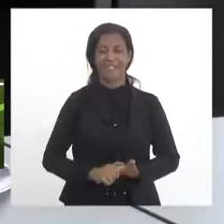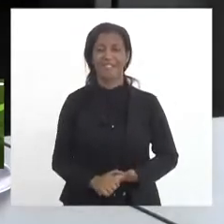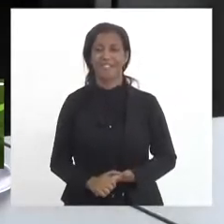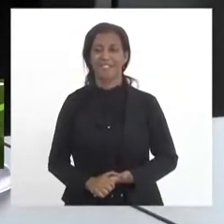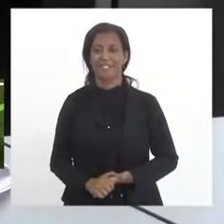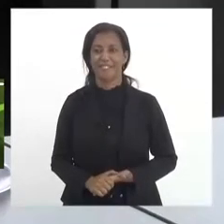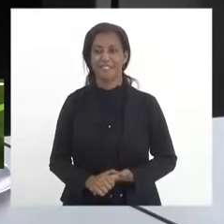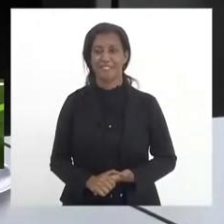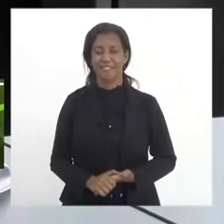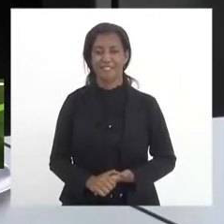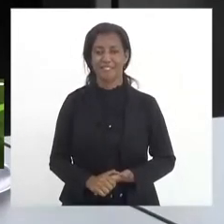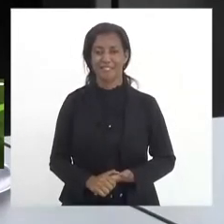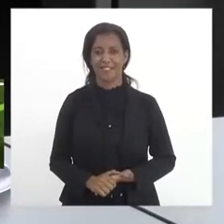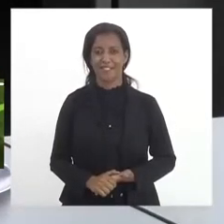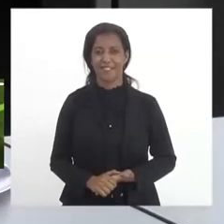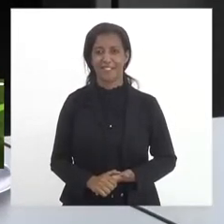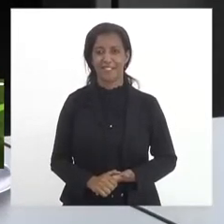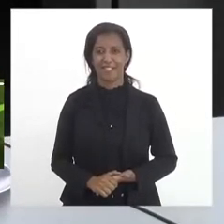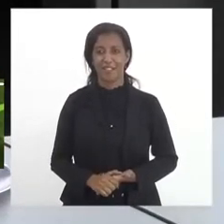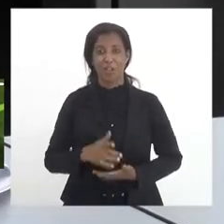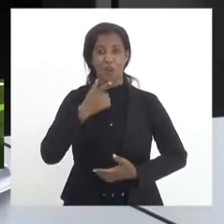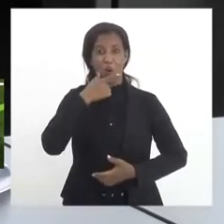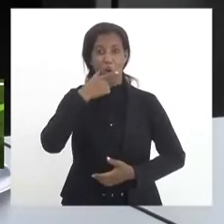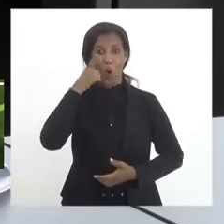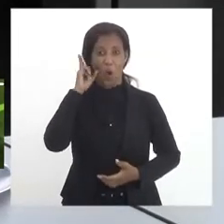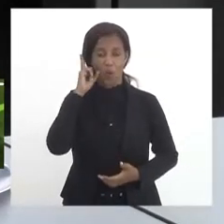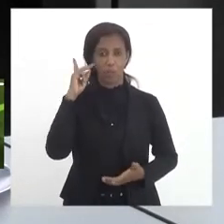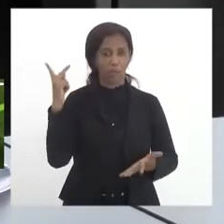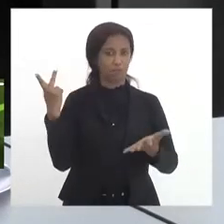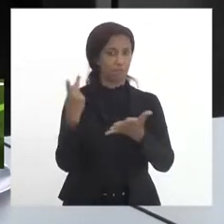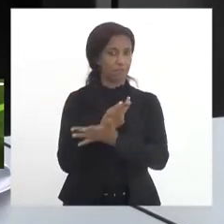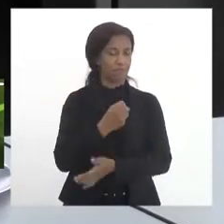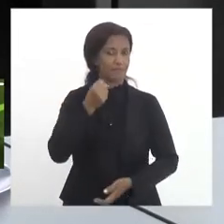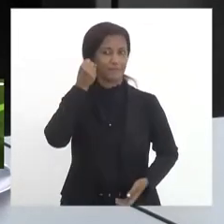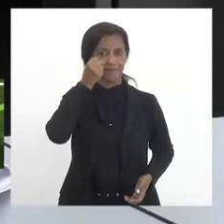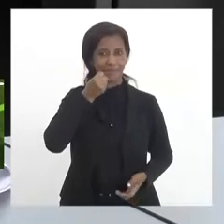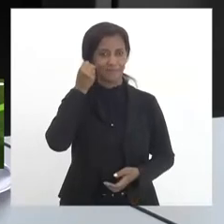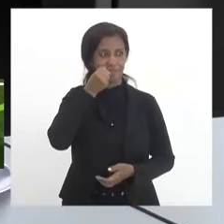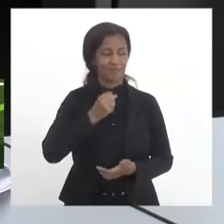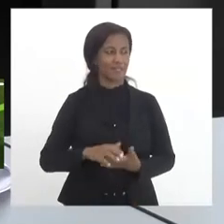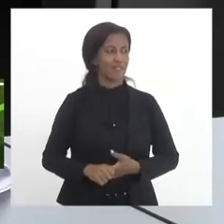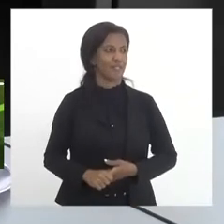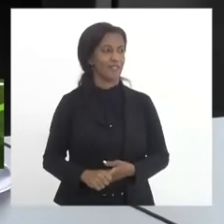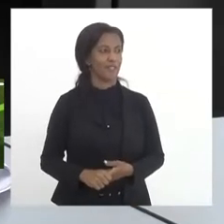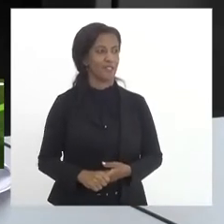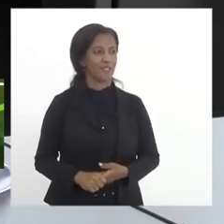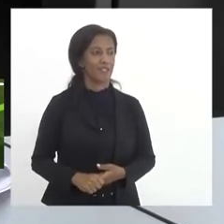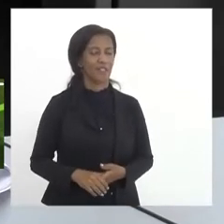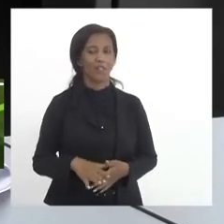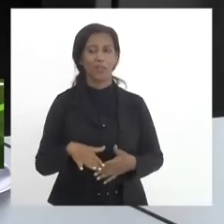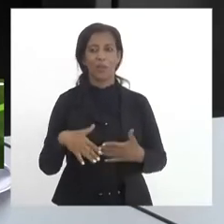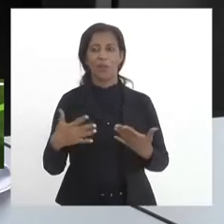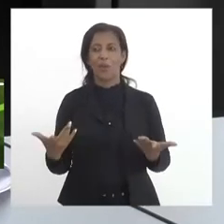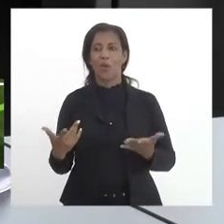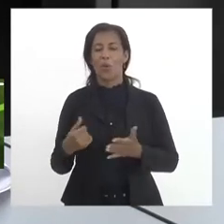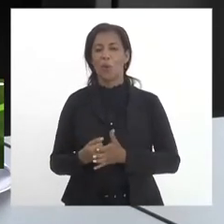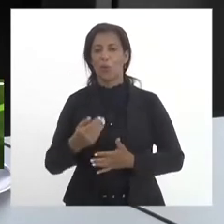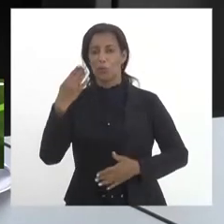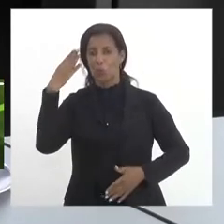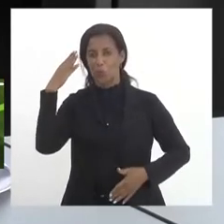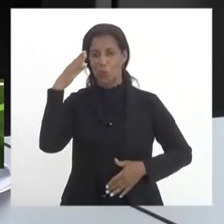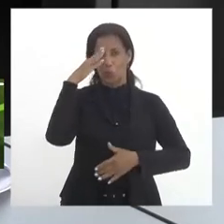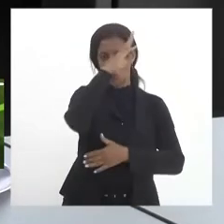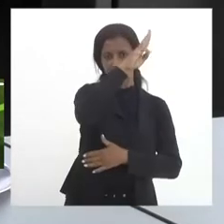praticidade foi ontem no Senado, quando lulistas e